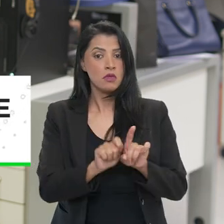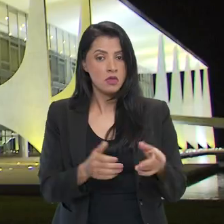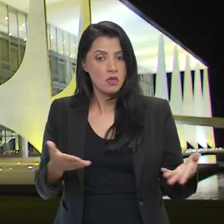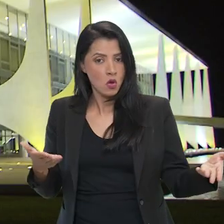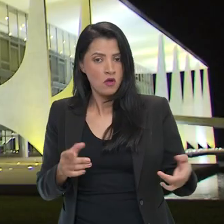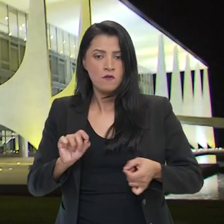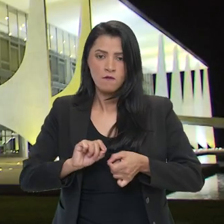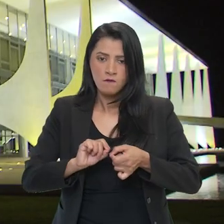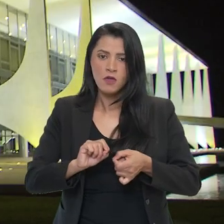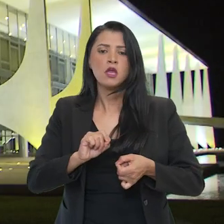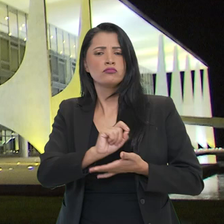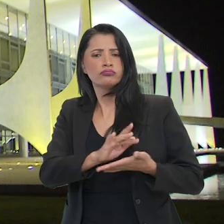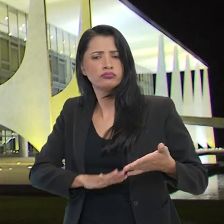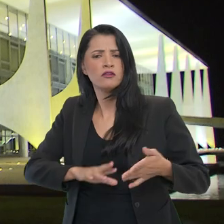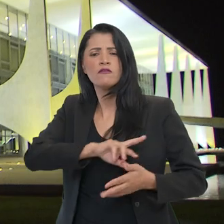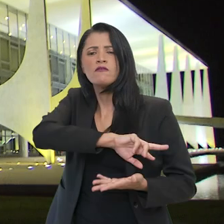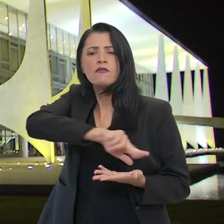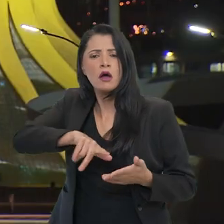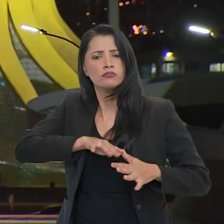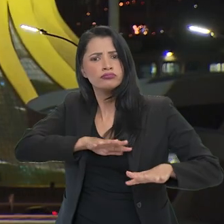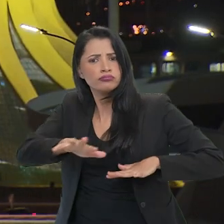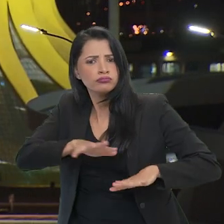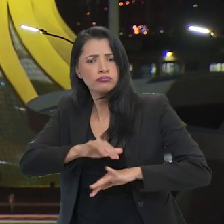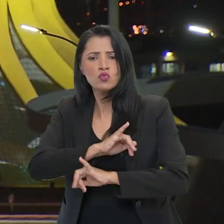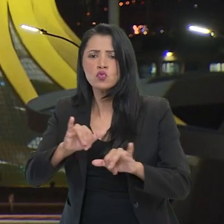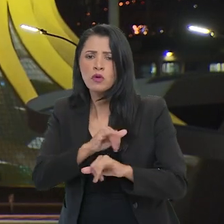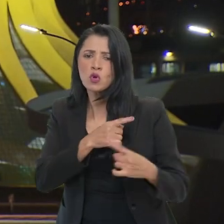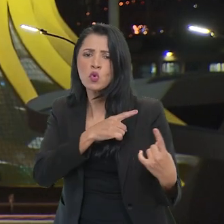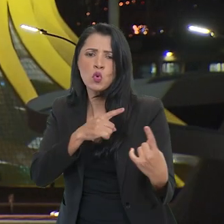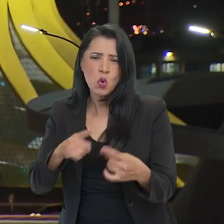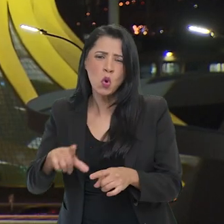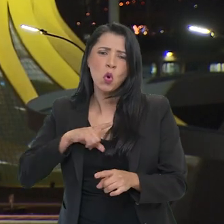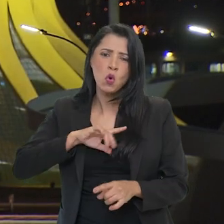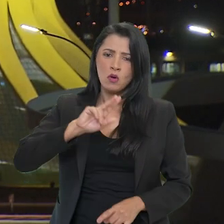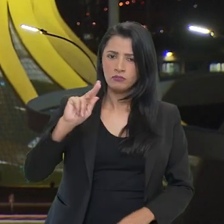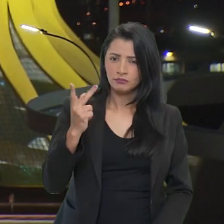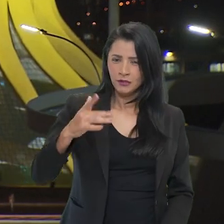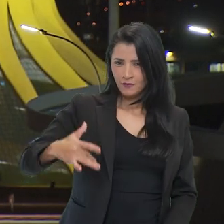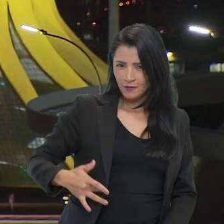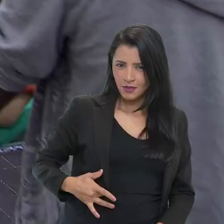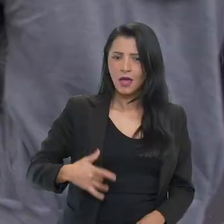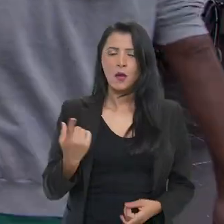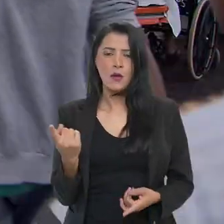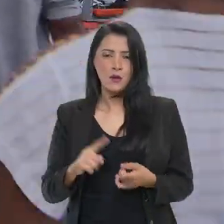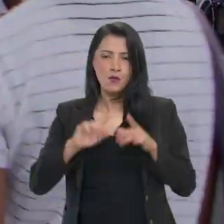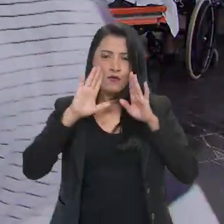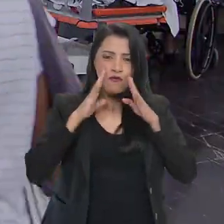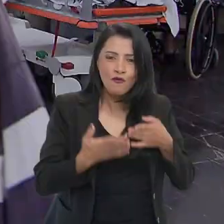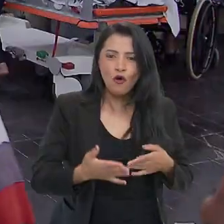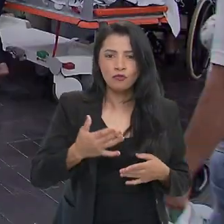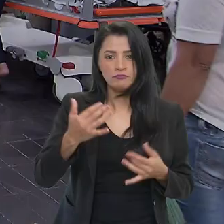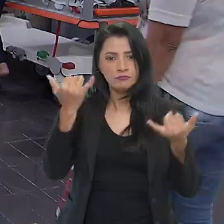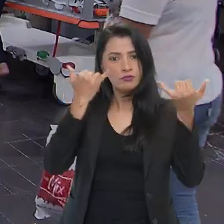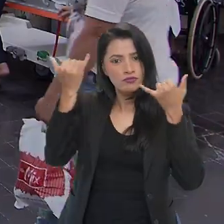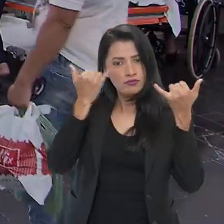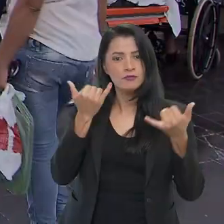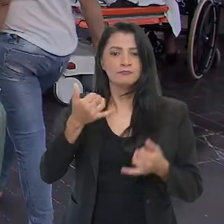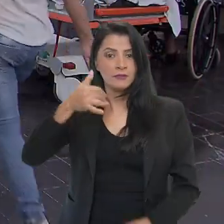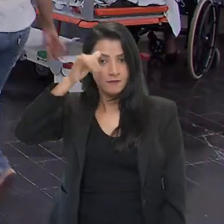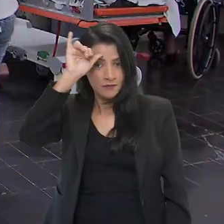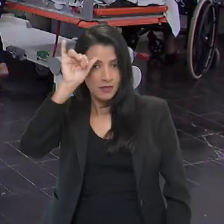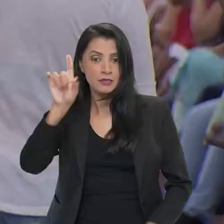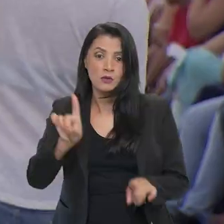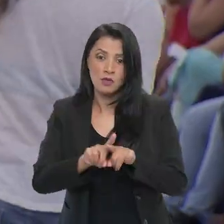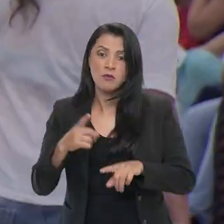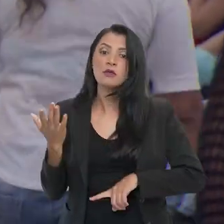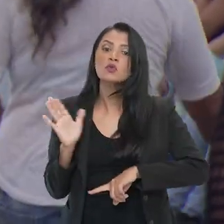este mês, serão realizadas atividades e mobilizações para o enfrentamento das hepatites virais, com foco na conscientização,